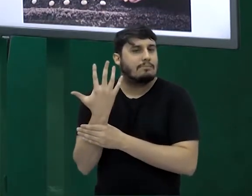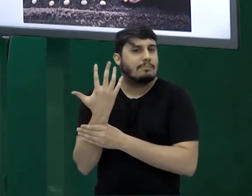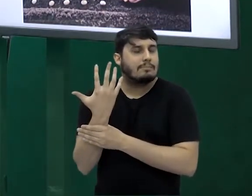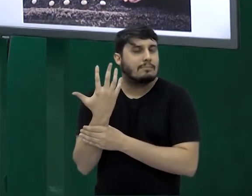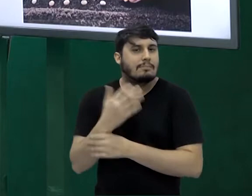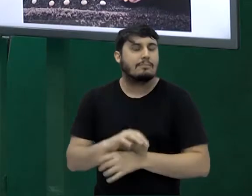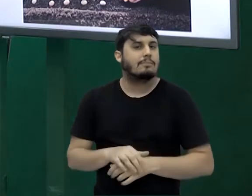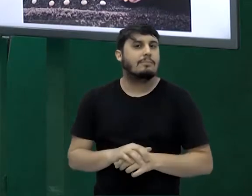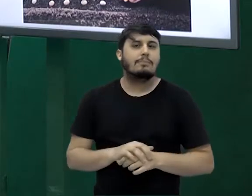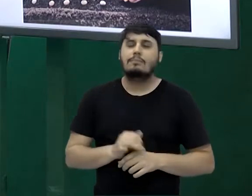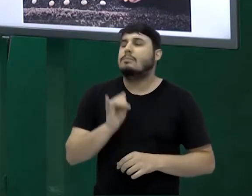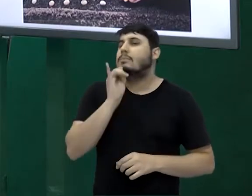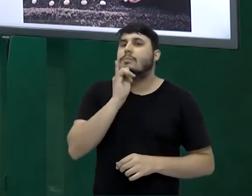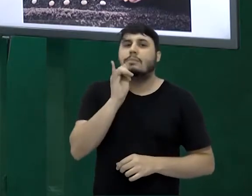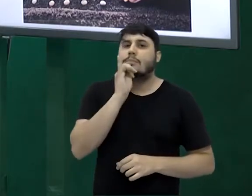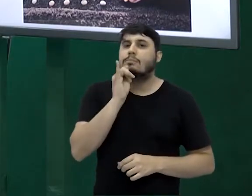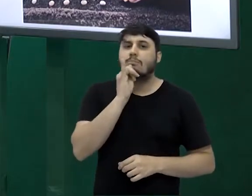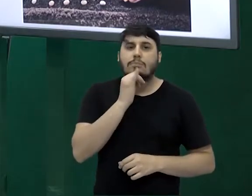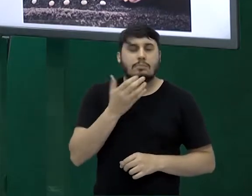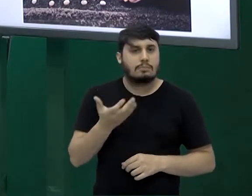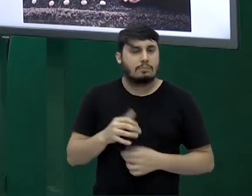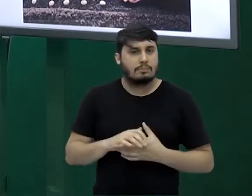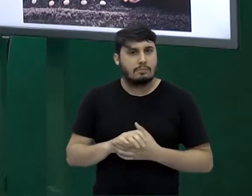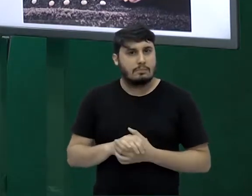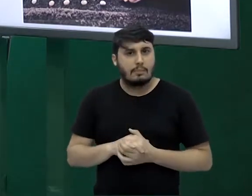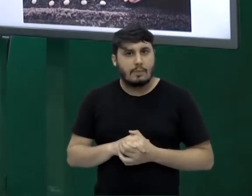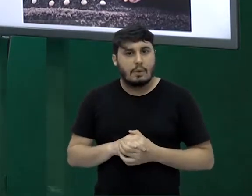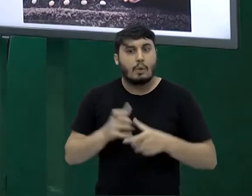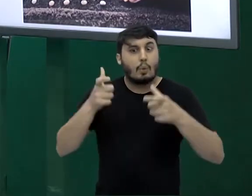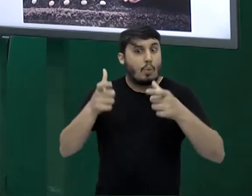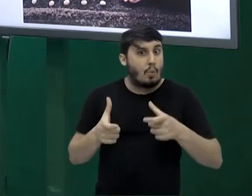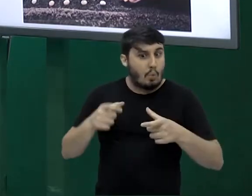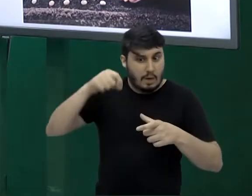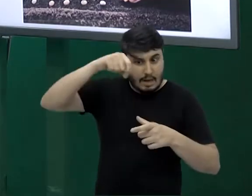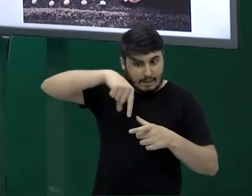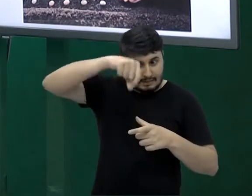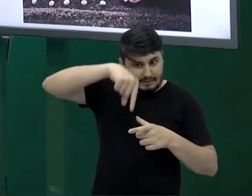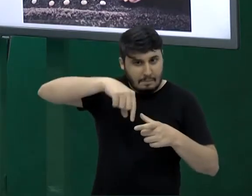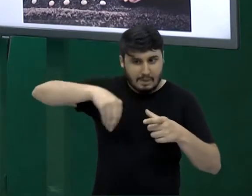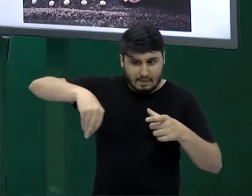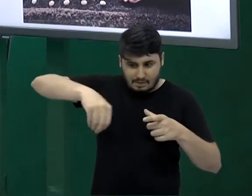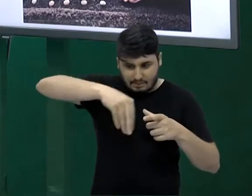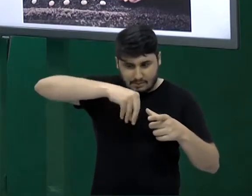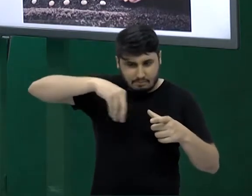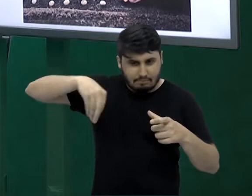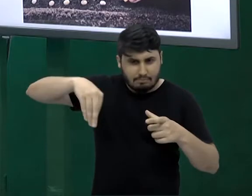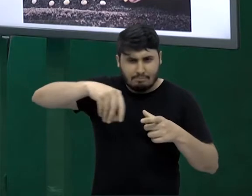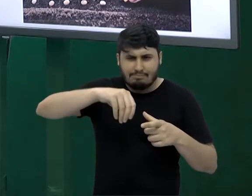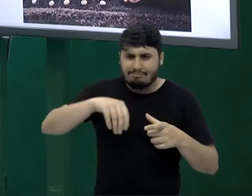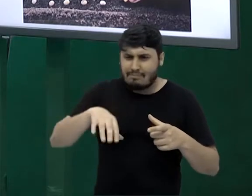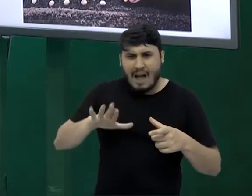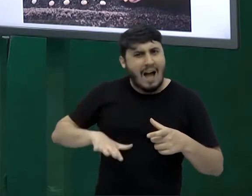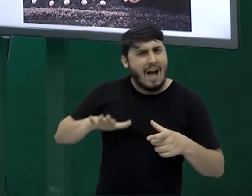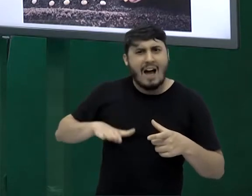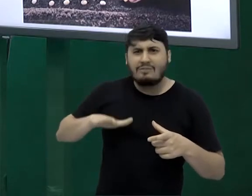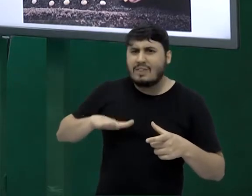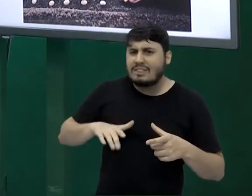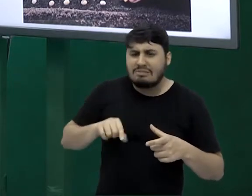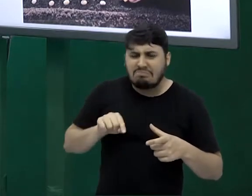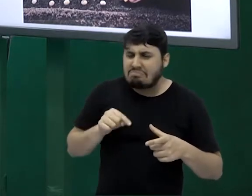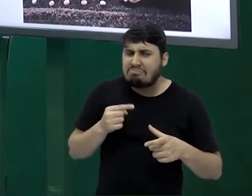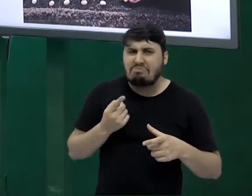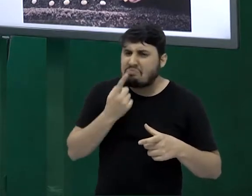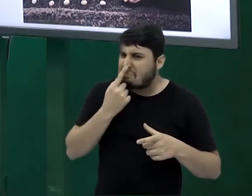embrião, enquanto, por exemplo, o ambiente que aquela semente está não está propício. Ou seja,